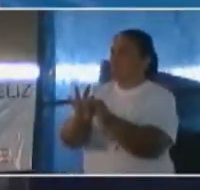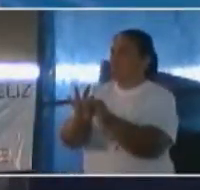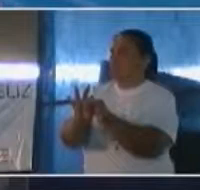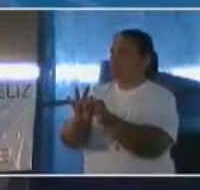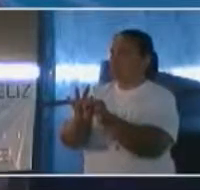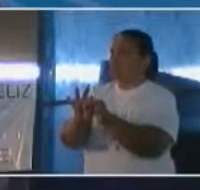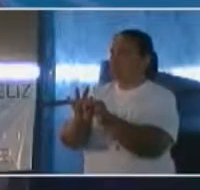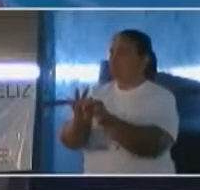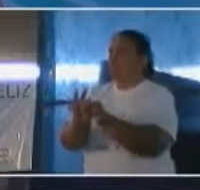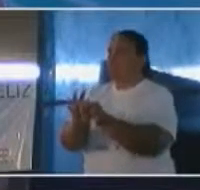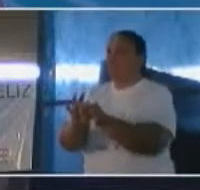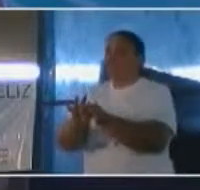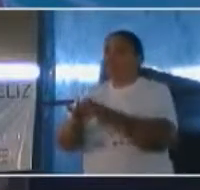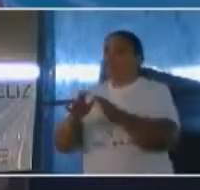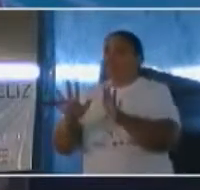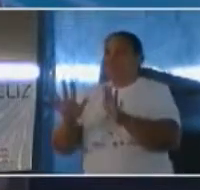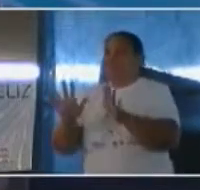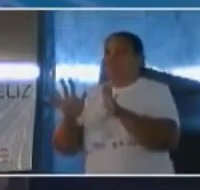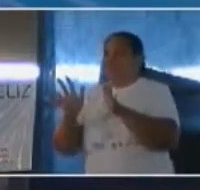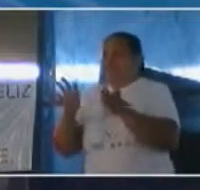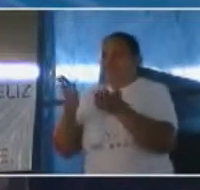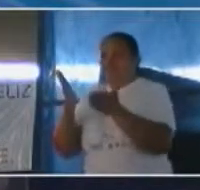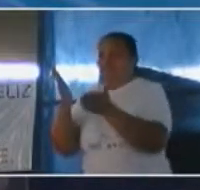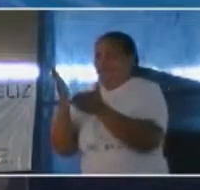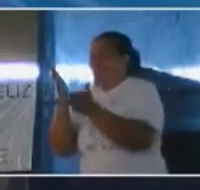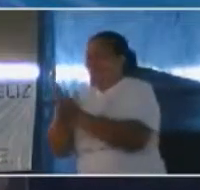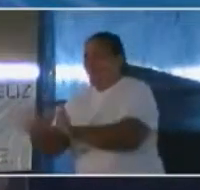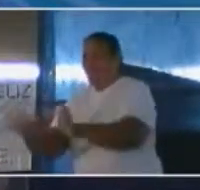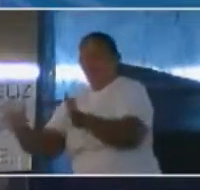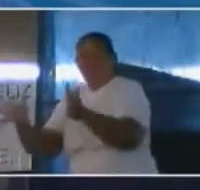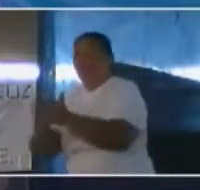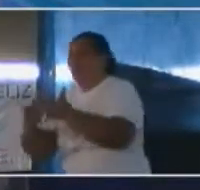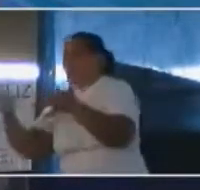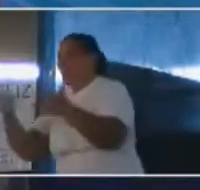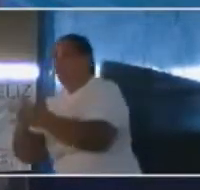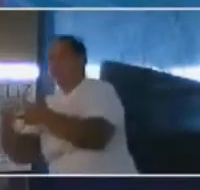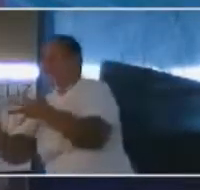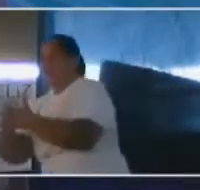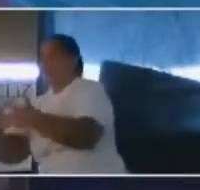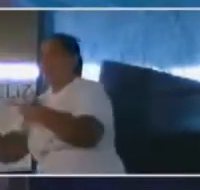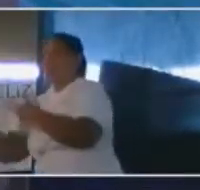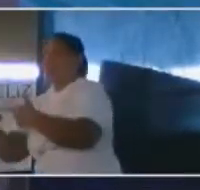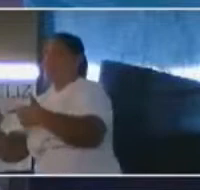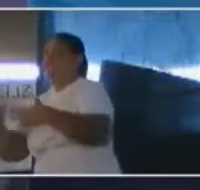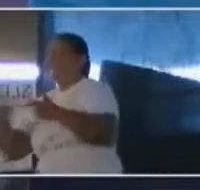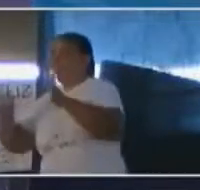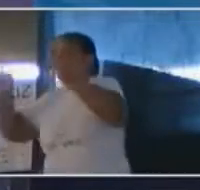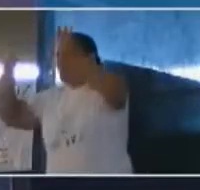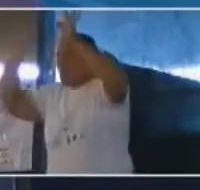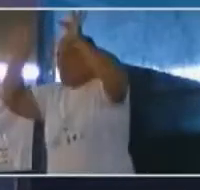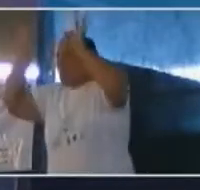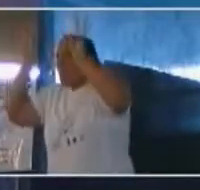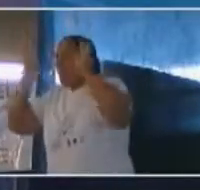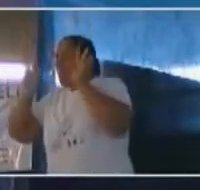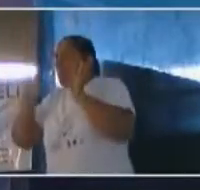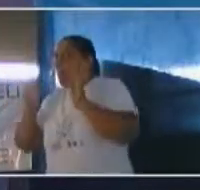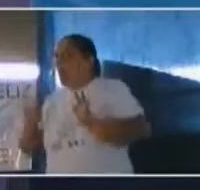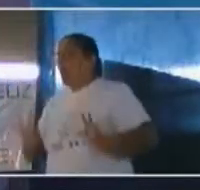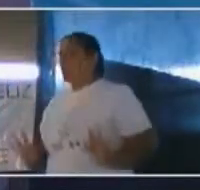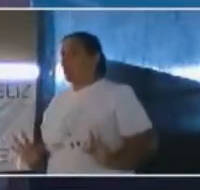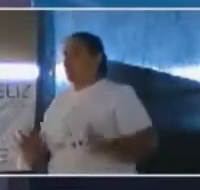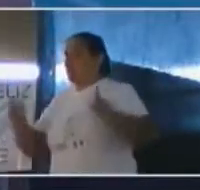e mais paz. Nós queremos ser contados. Queremos ser contadas, nós queremos ser